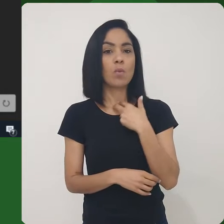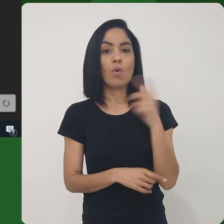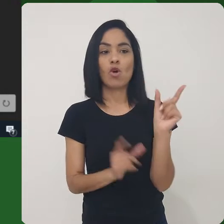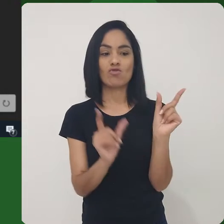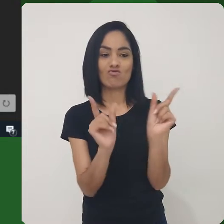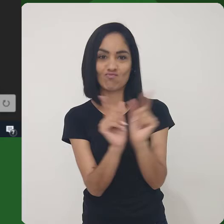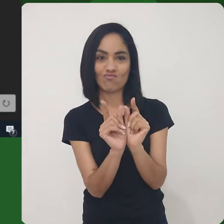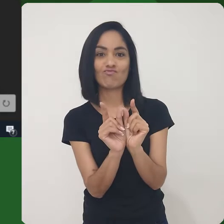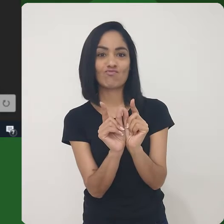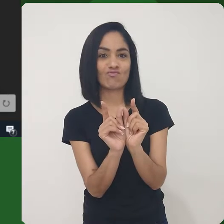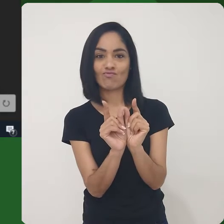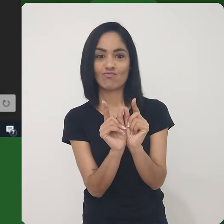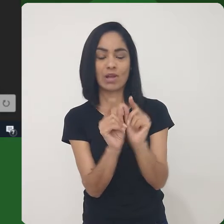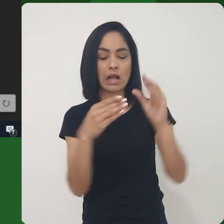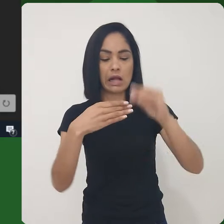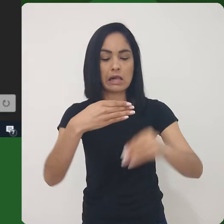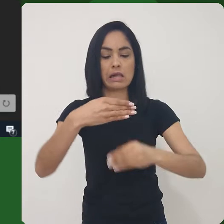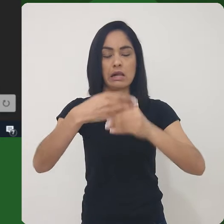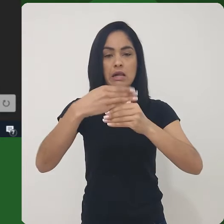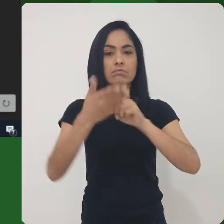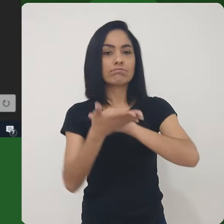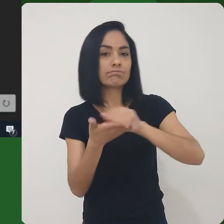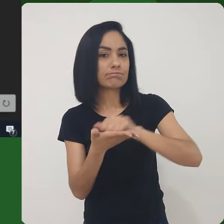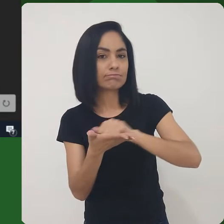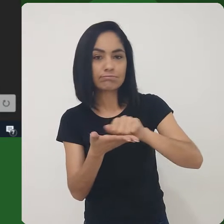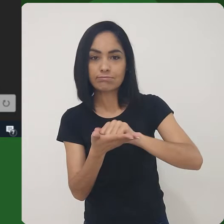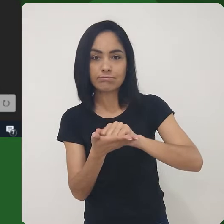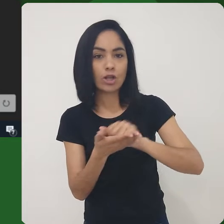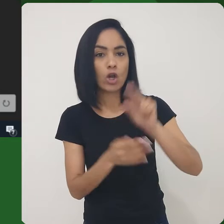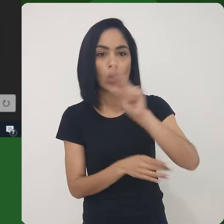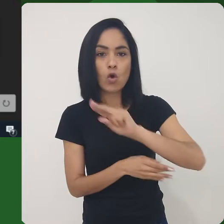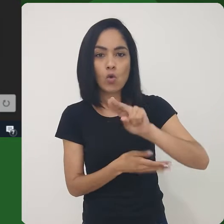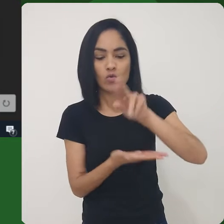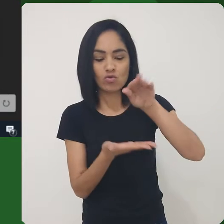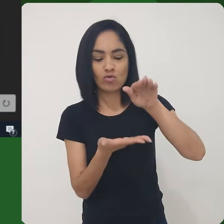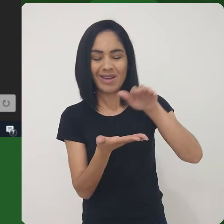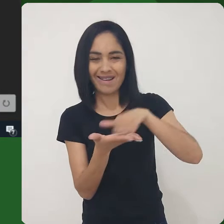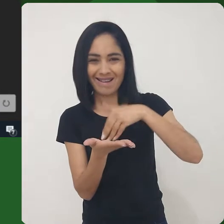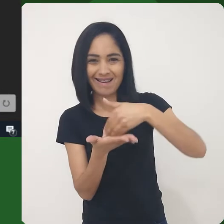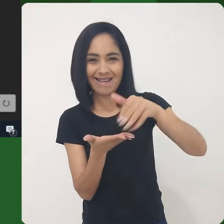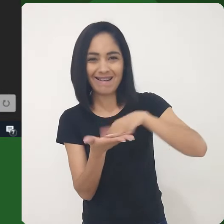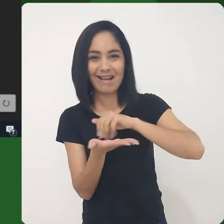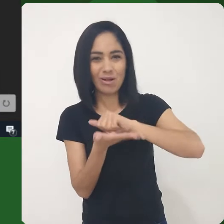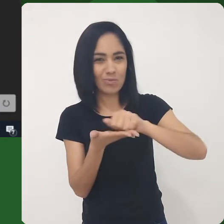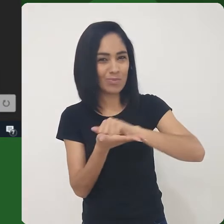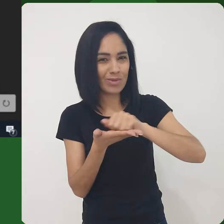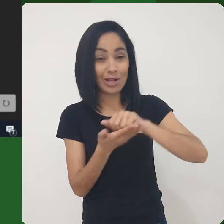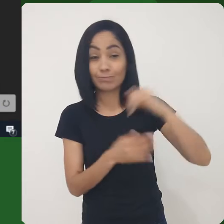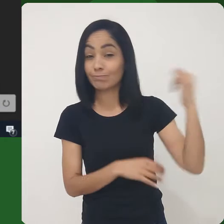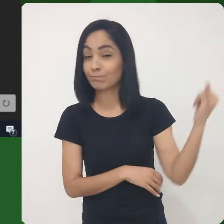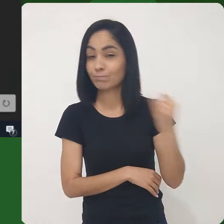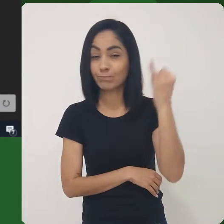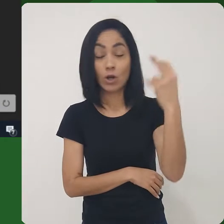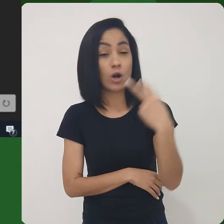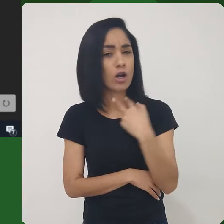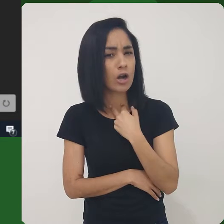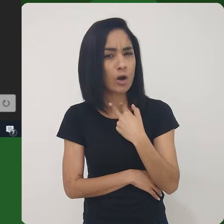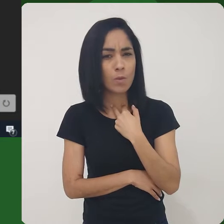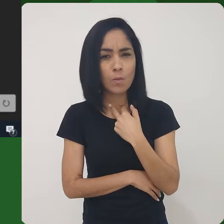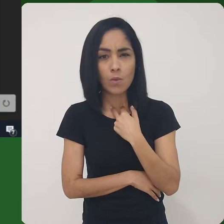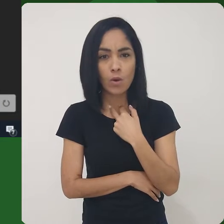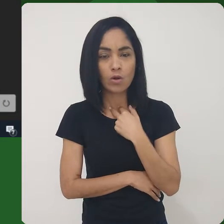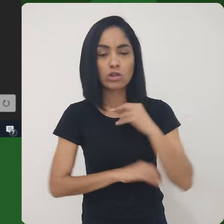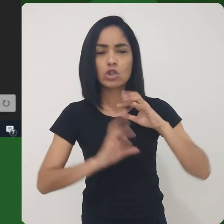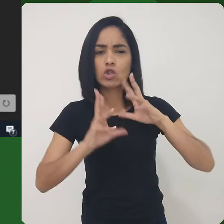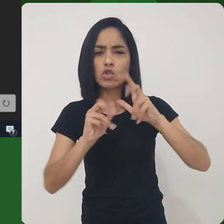ou siglas, sem emendas, rasuras ou uso de corretivo. Muito importante isso.